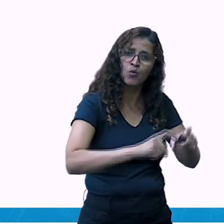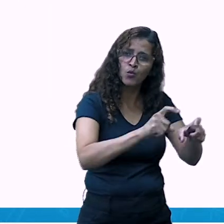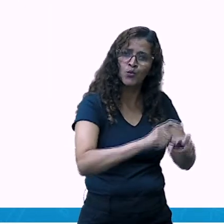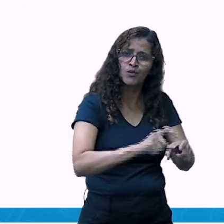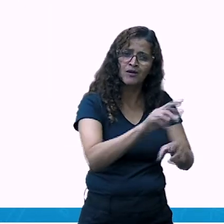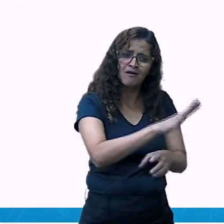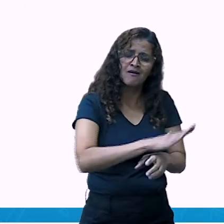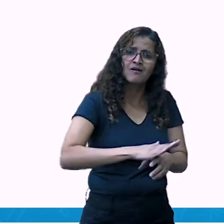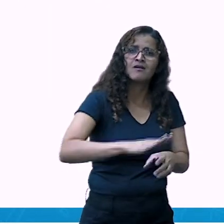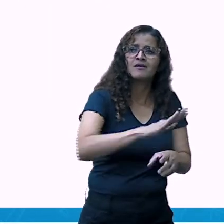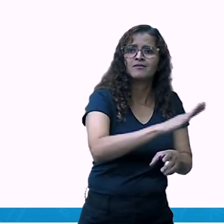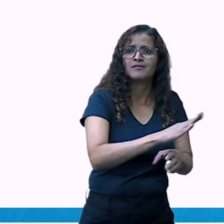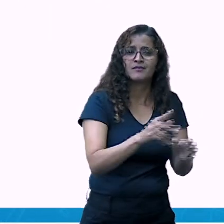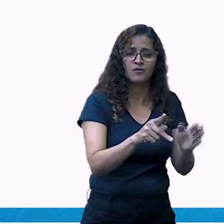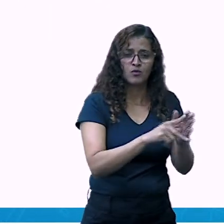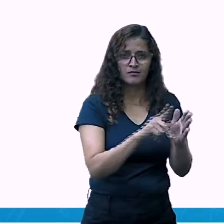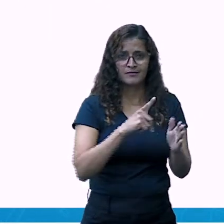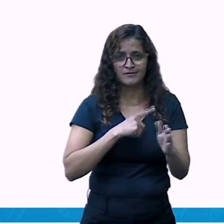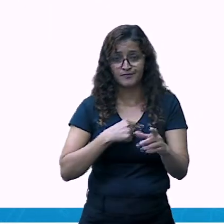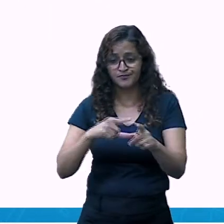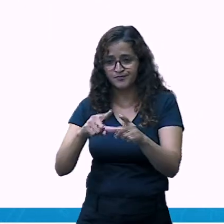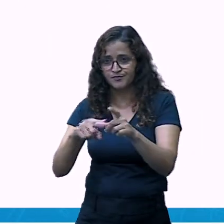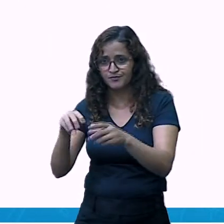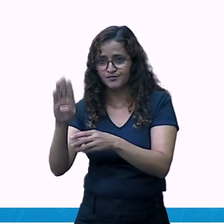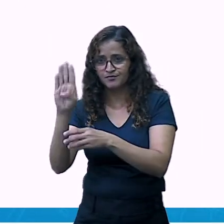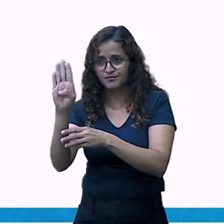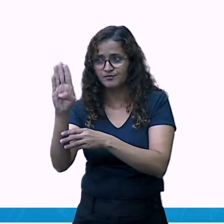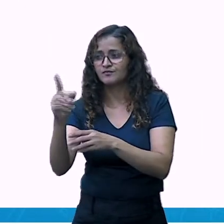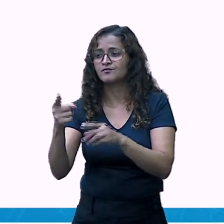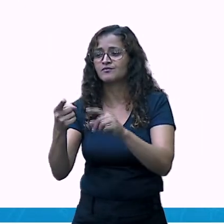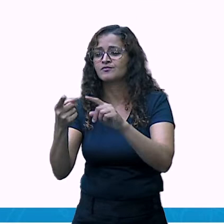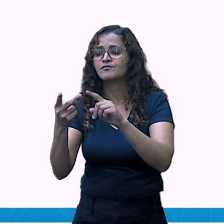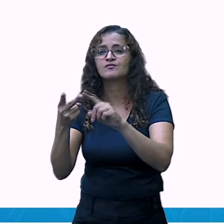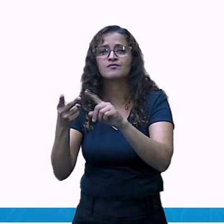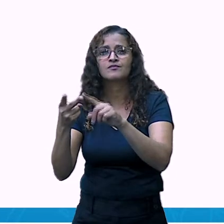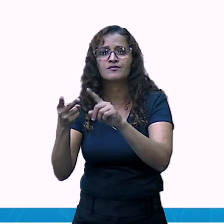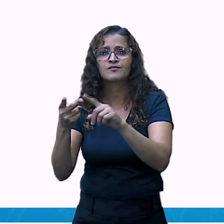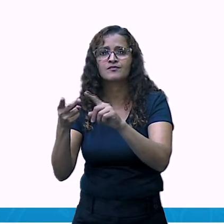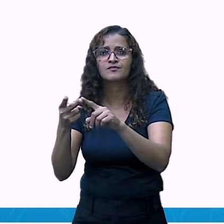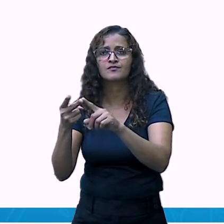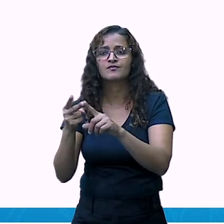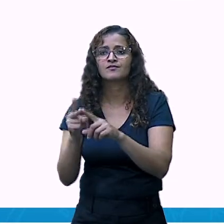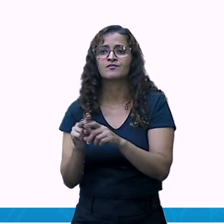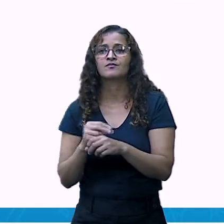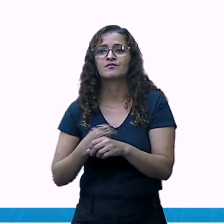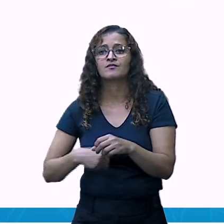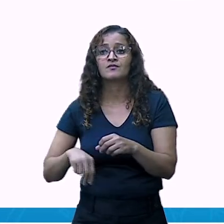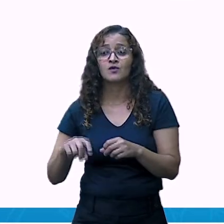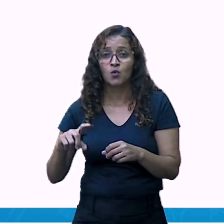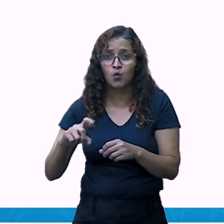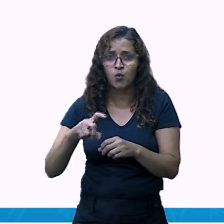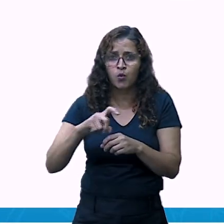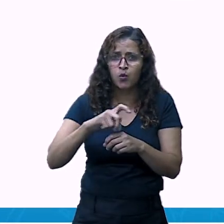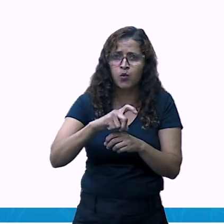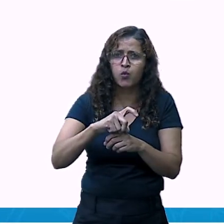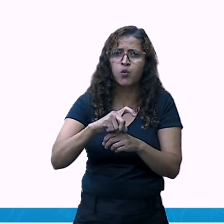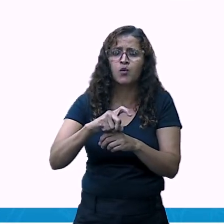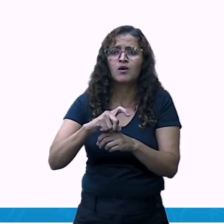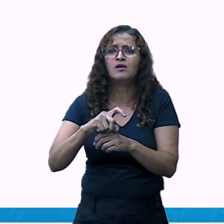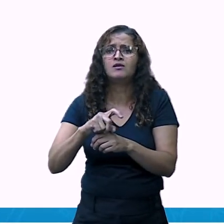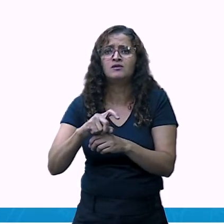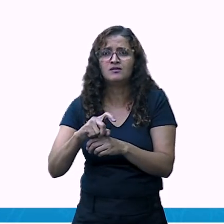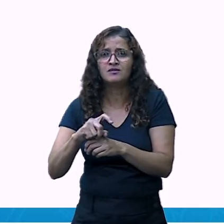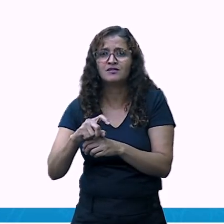Bactérias conhecidas como um espaço são necessárias à produção